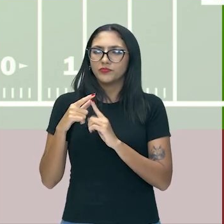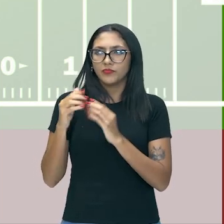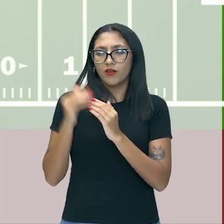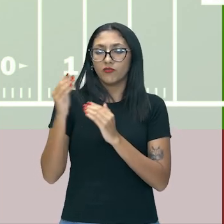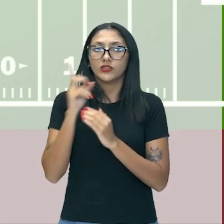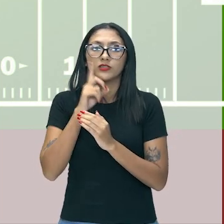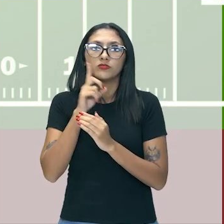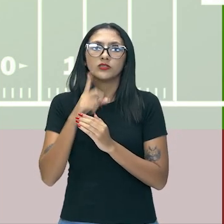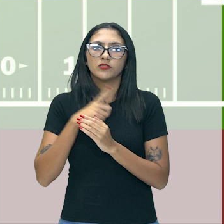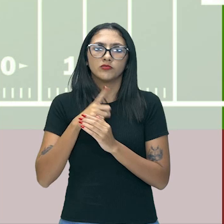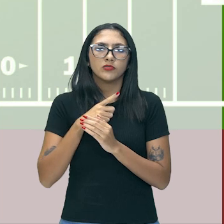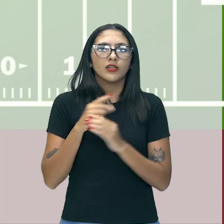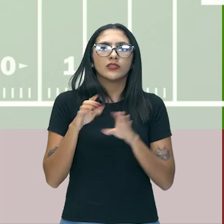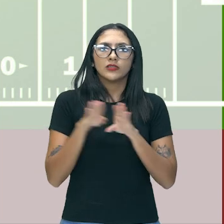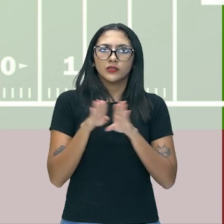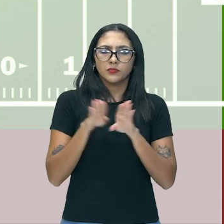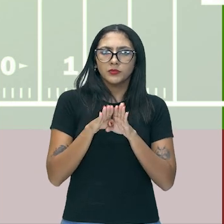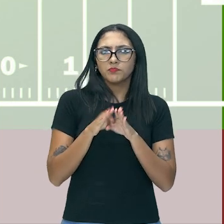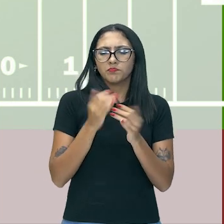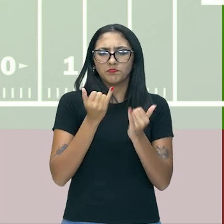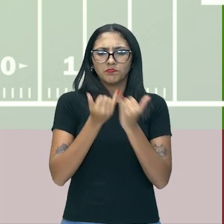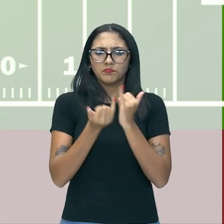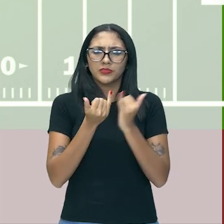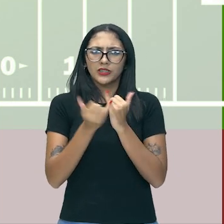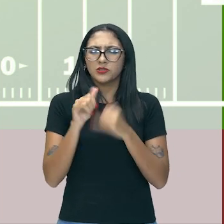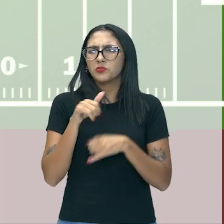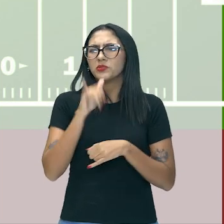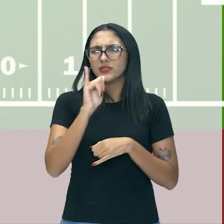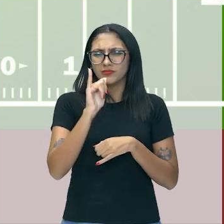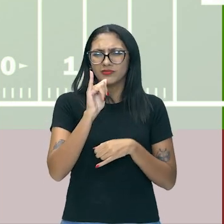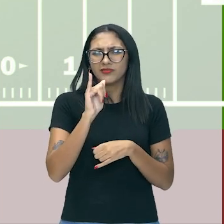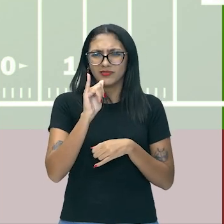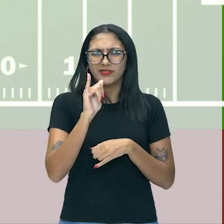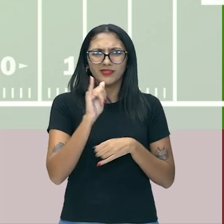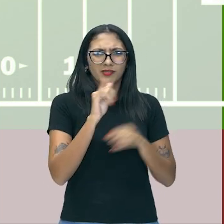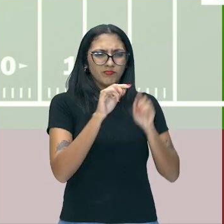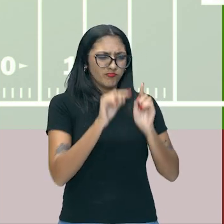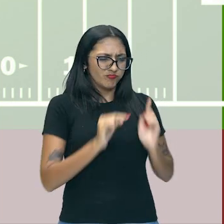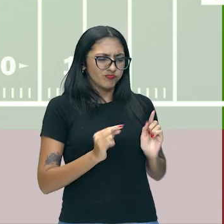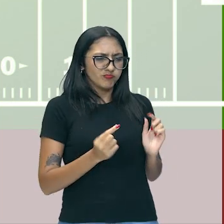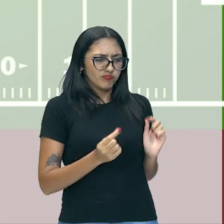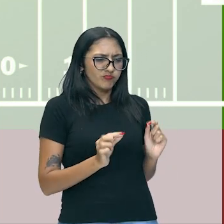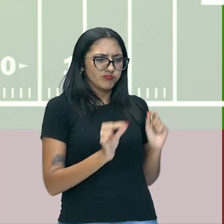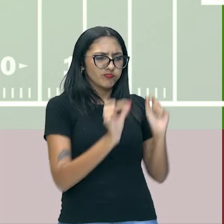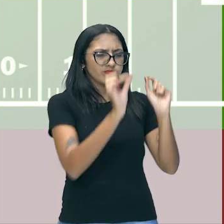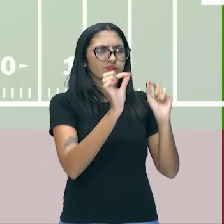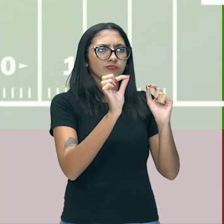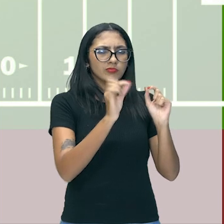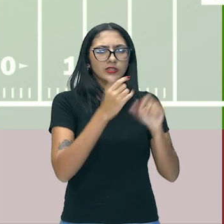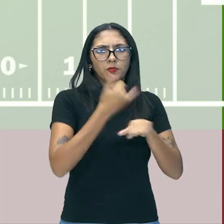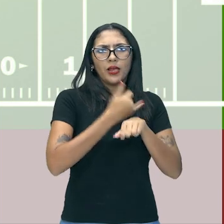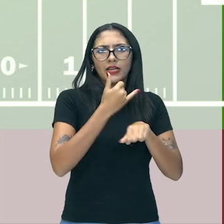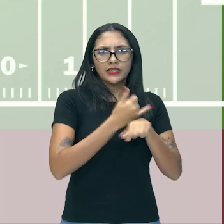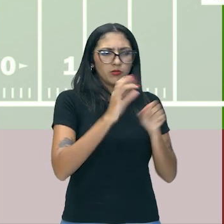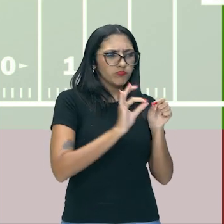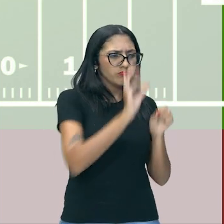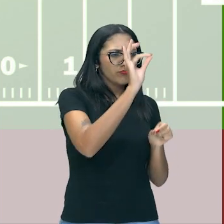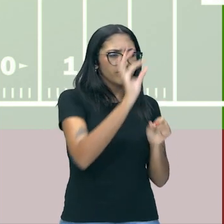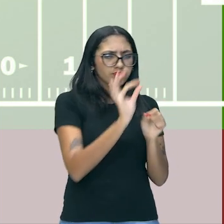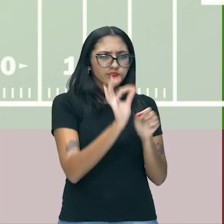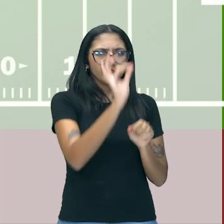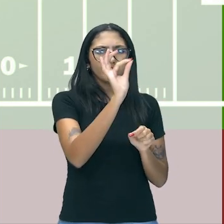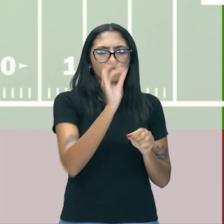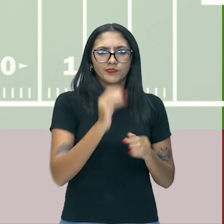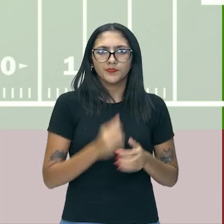Y, onde também são feitos os arremessos e aí eles podem também pontuar, ok? Então, deu